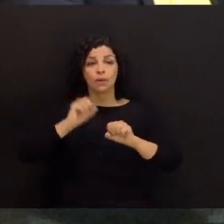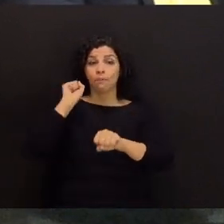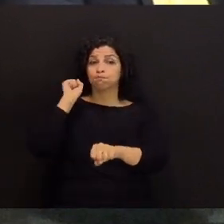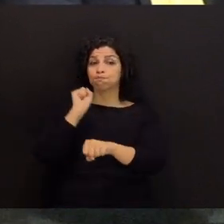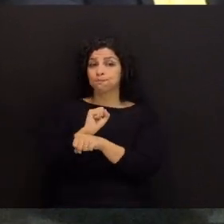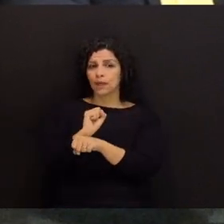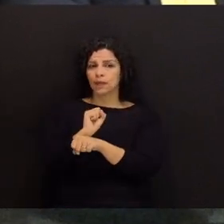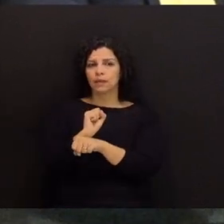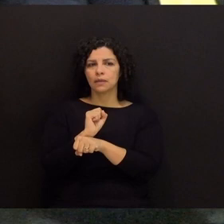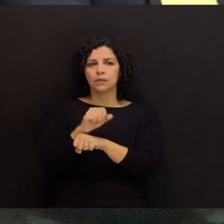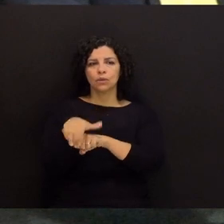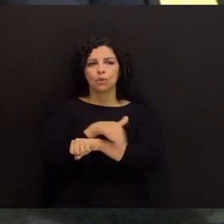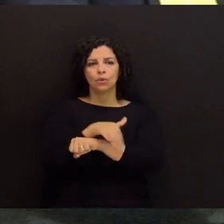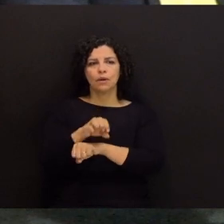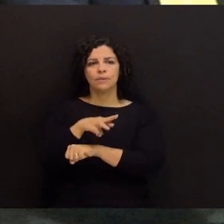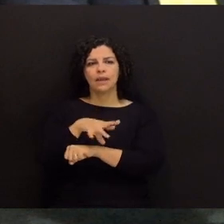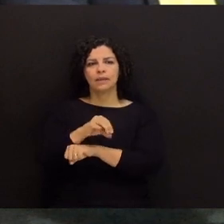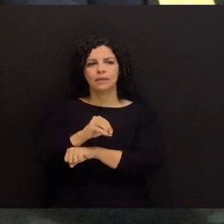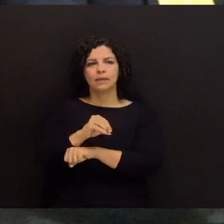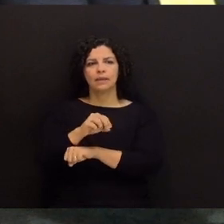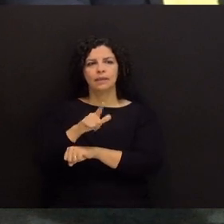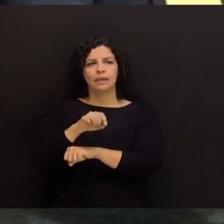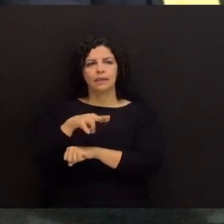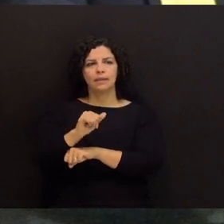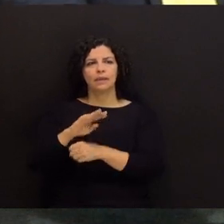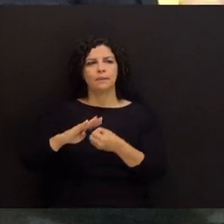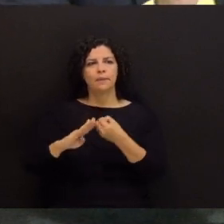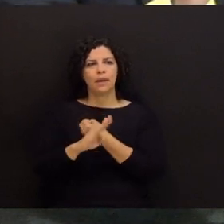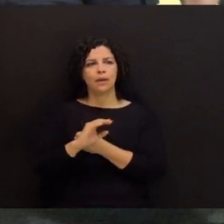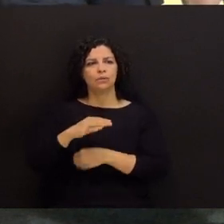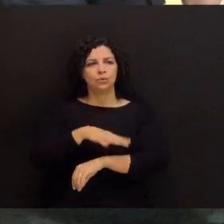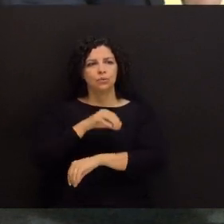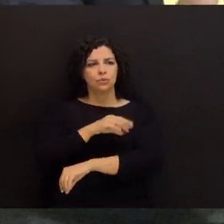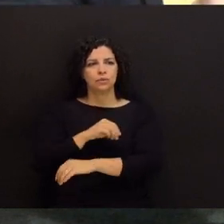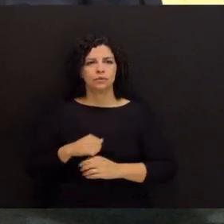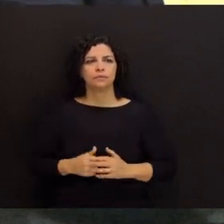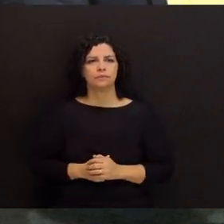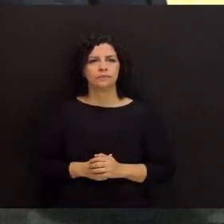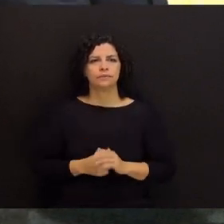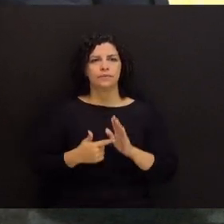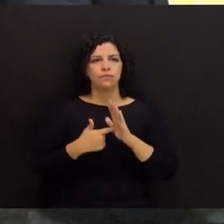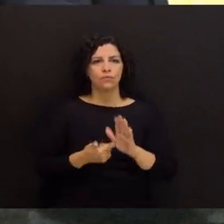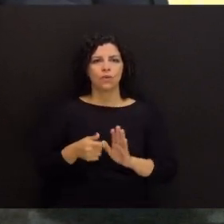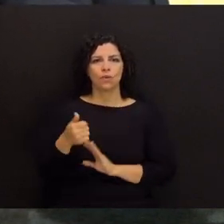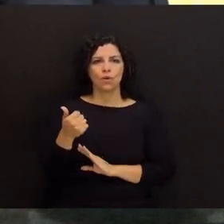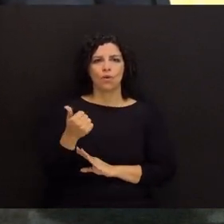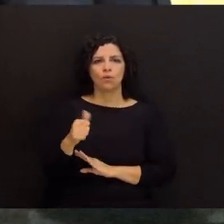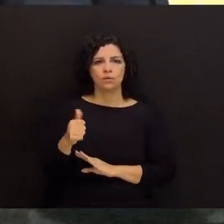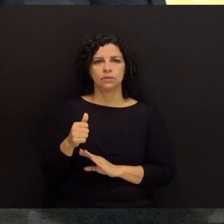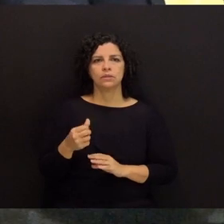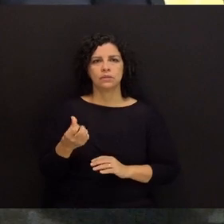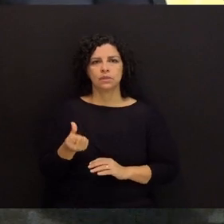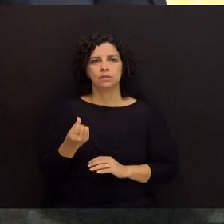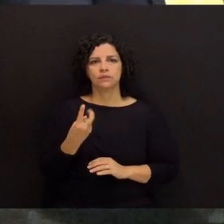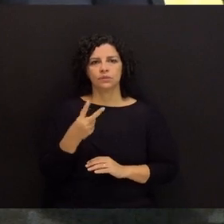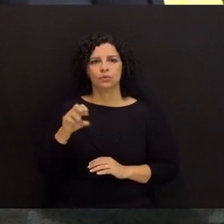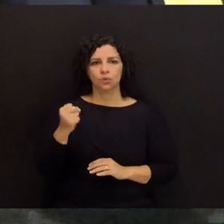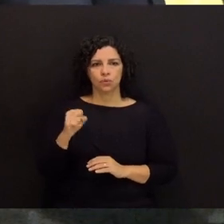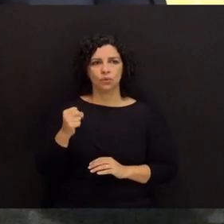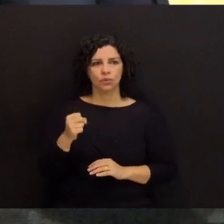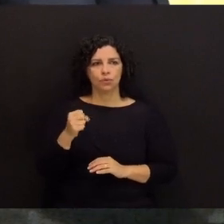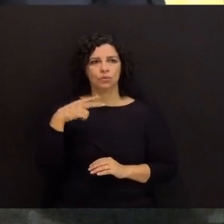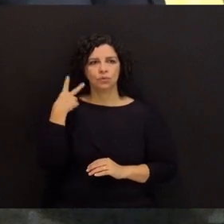na Rua Maria Lenir halush de Bastos no bairro Suíça indicação de número 11 628